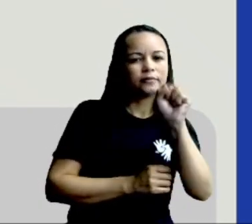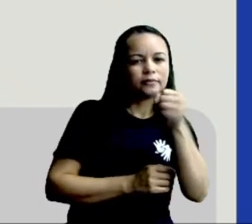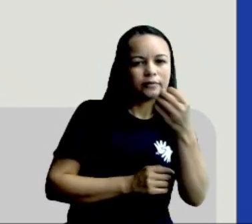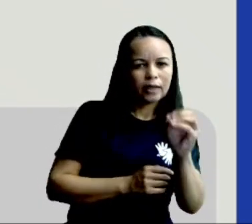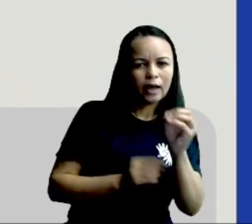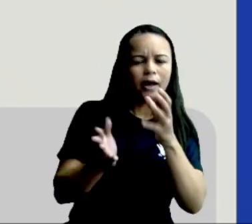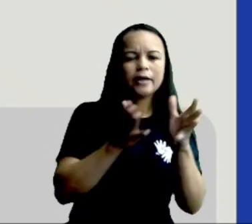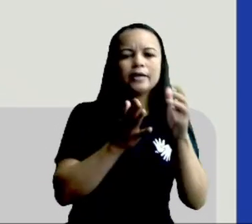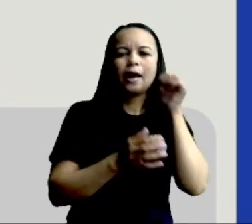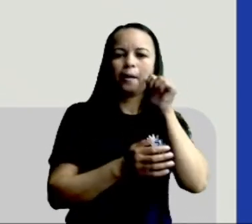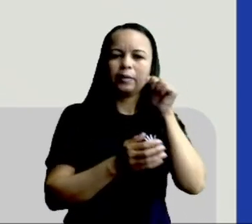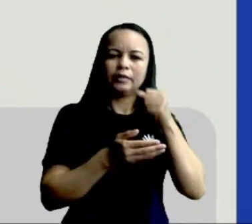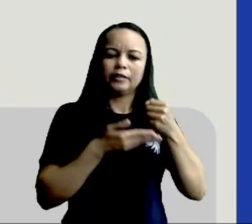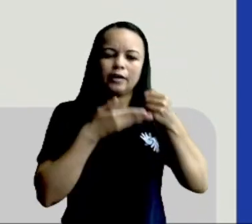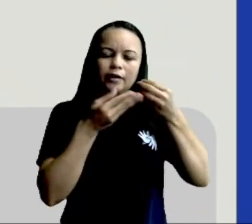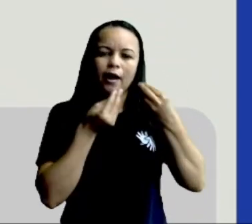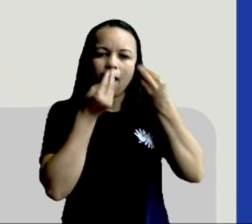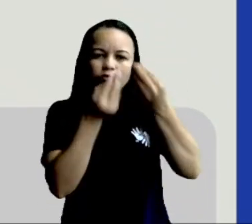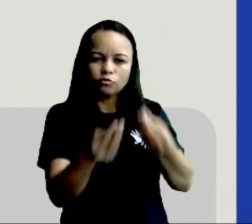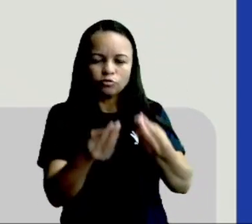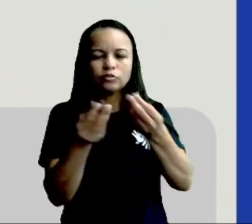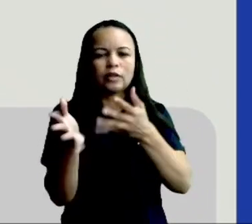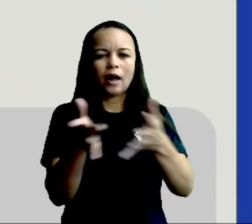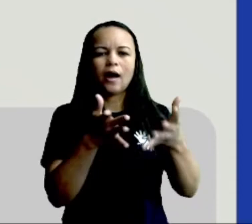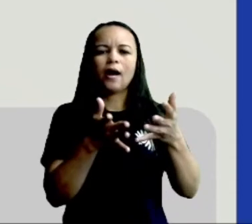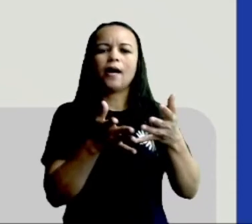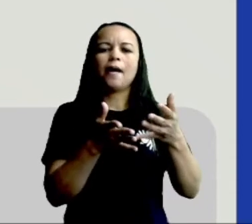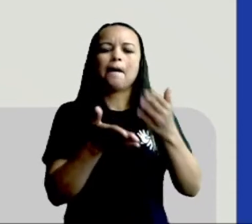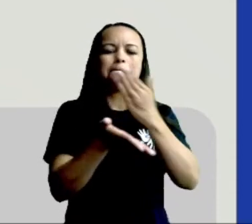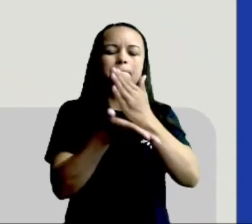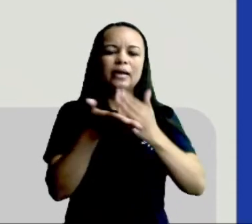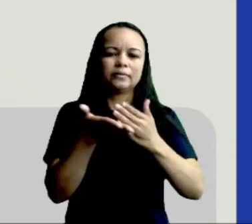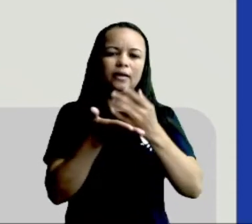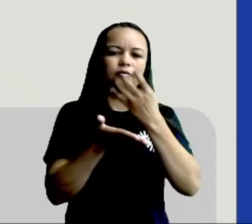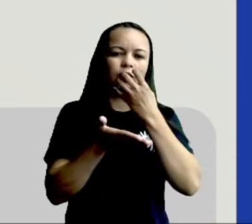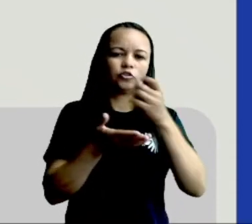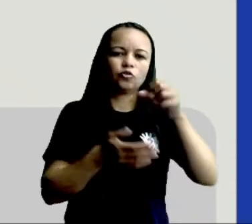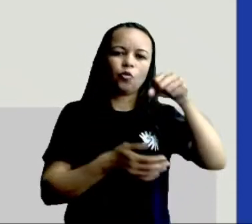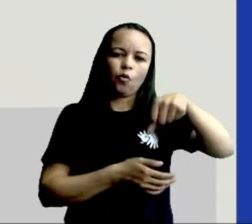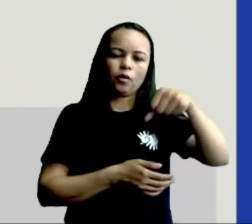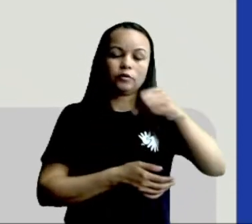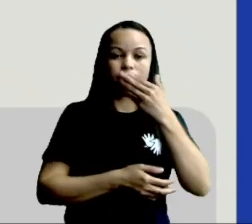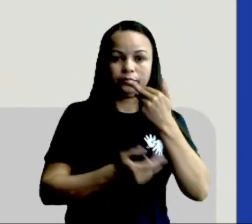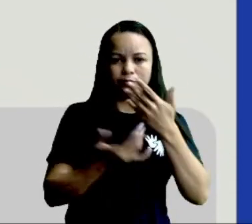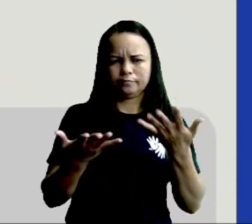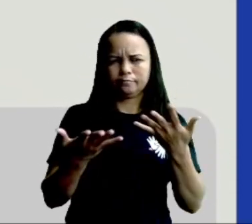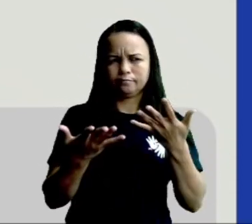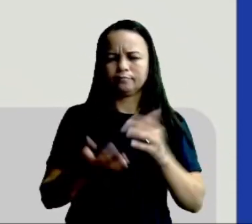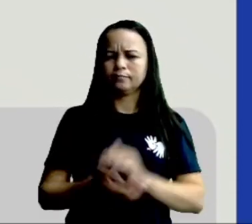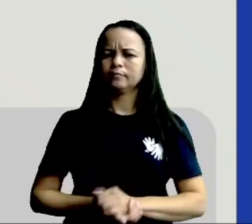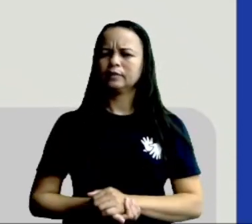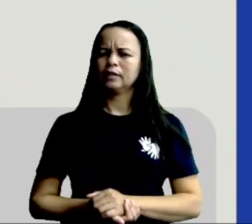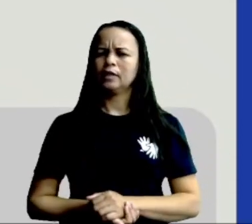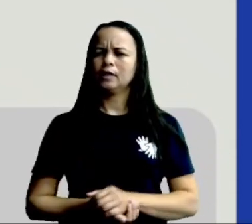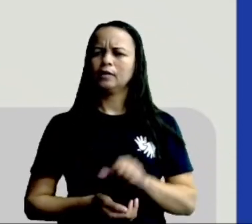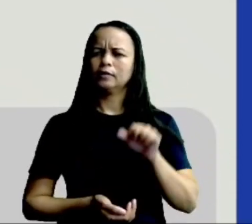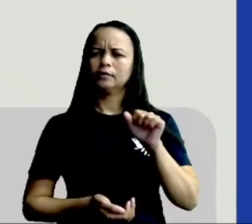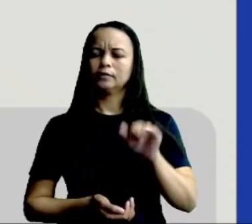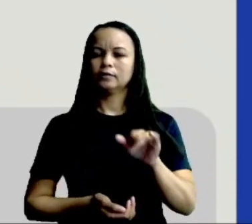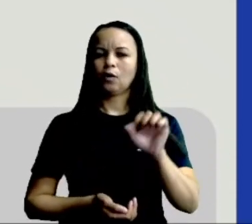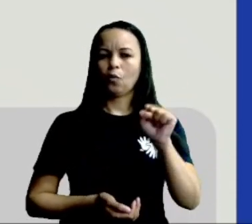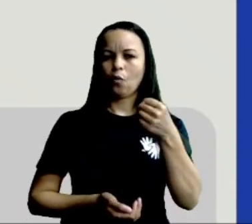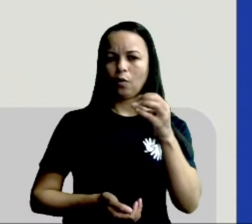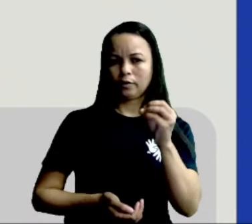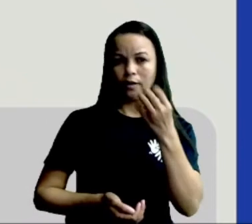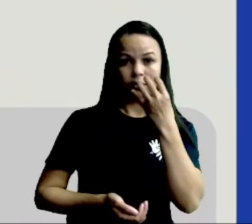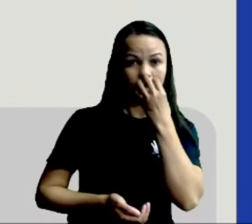metade deles. Quantos pacotes ela deve doar? Vamos lá, então? Opa! Se são 80 cães,